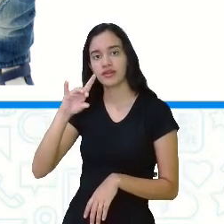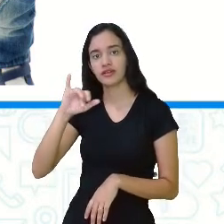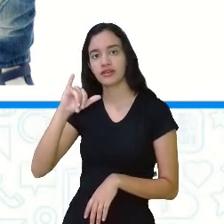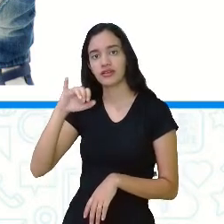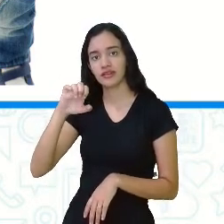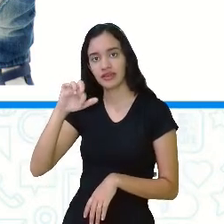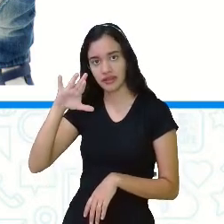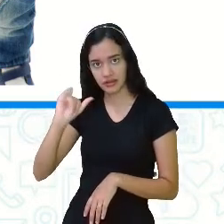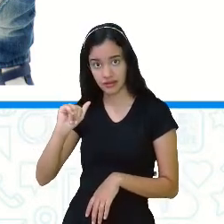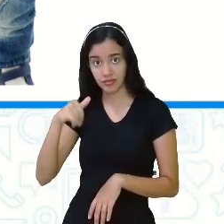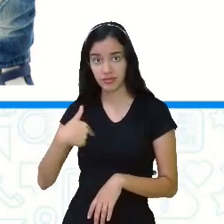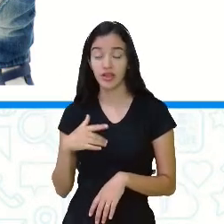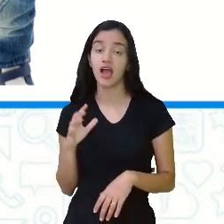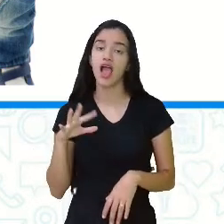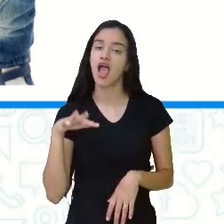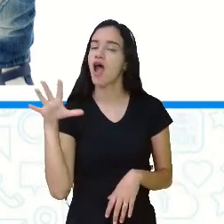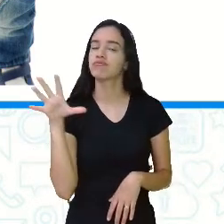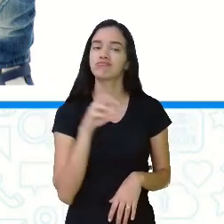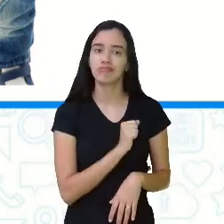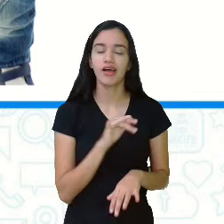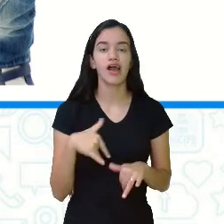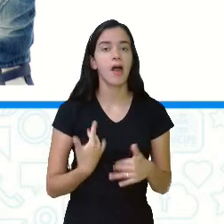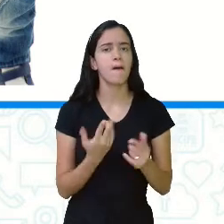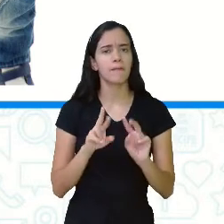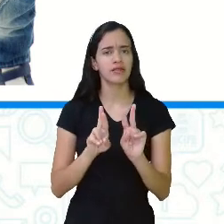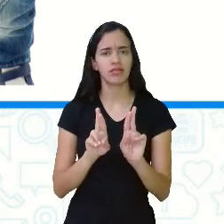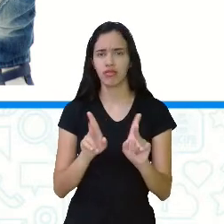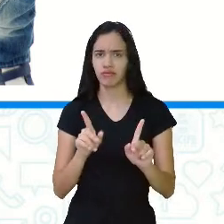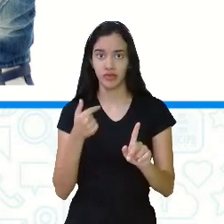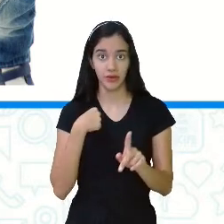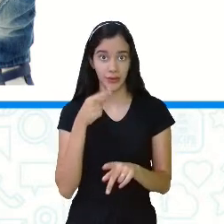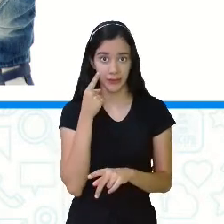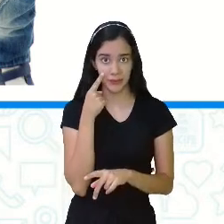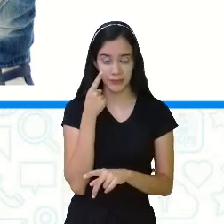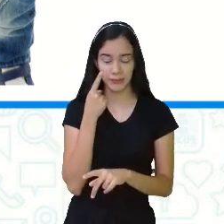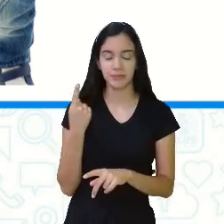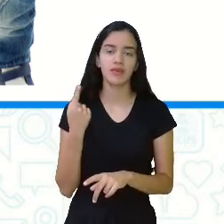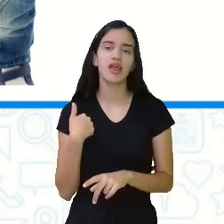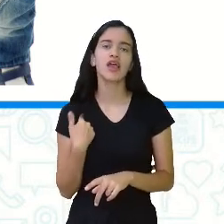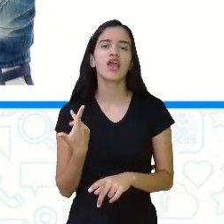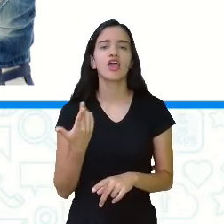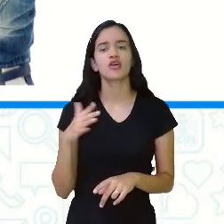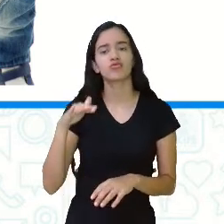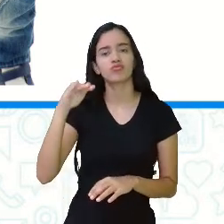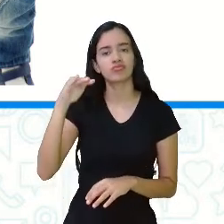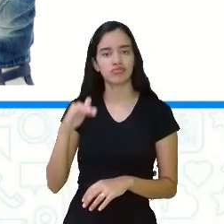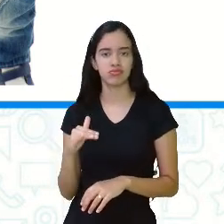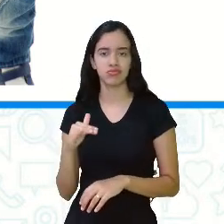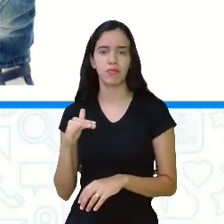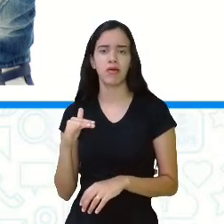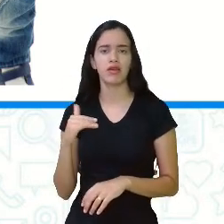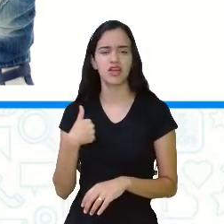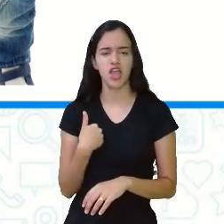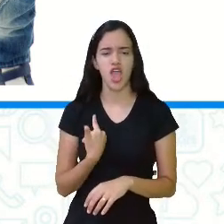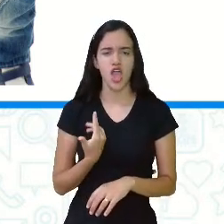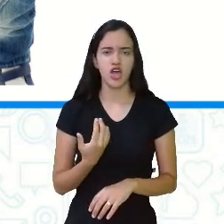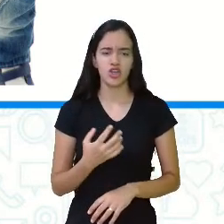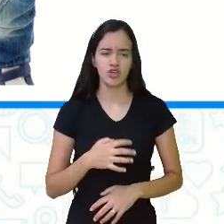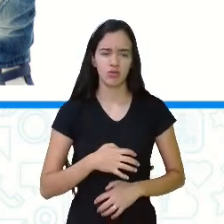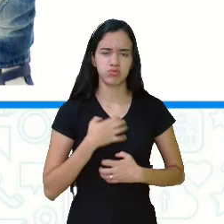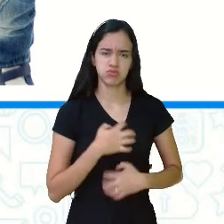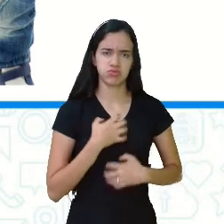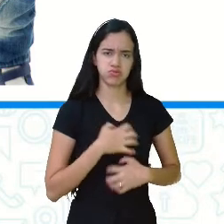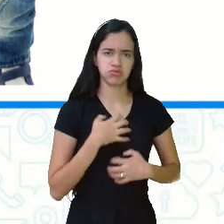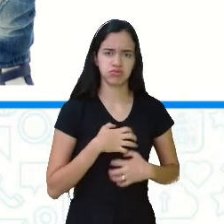poemas de Pedro Bandeira. E esse não é diferente. Então, olha o que é que ele fala. Eu sou pequeno, me dizem, e eu fico muito